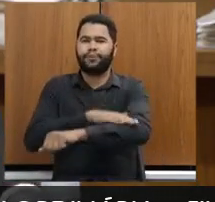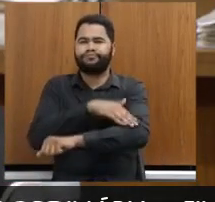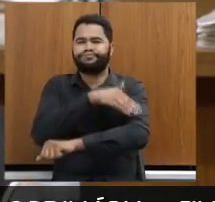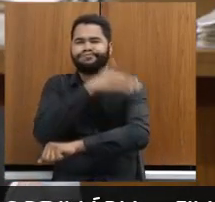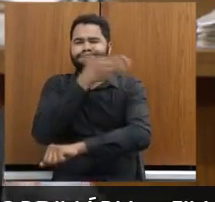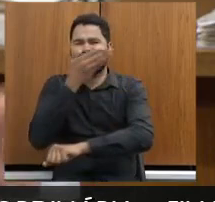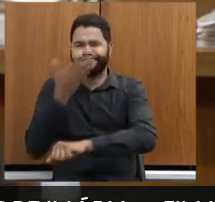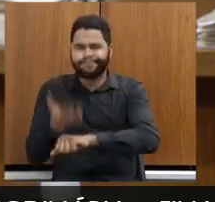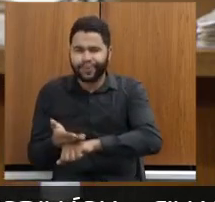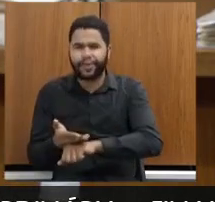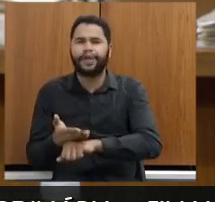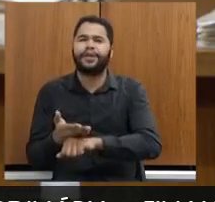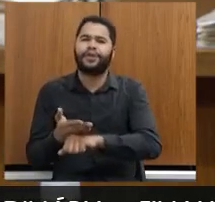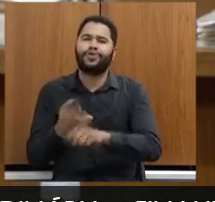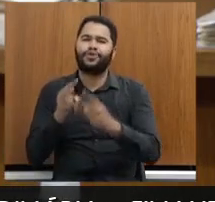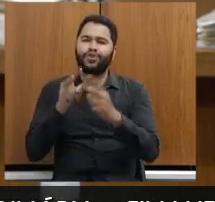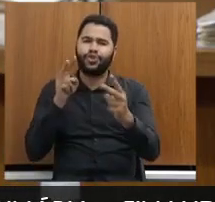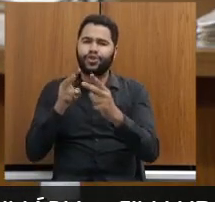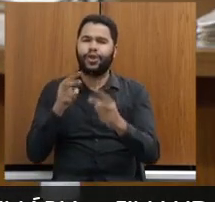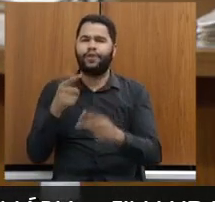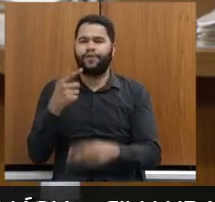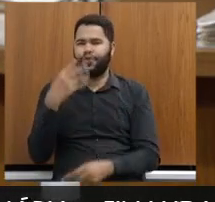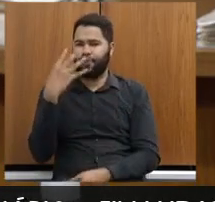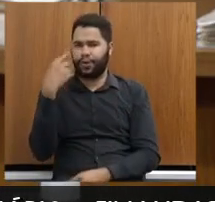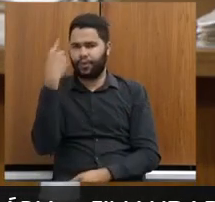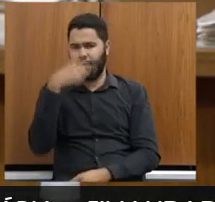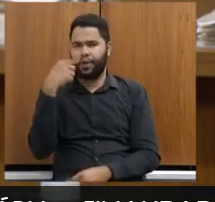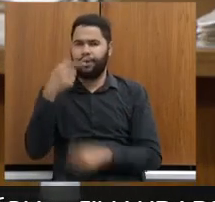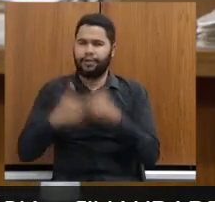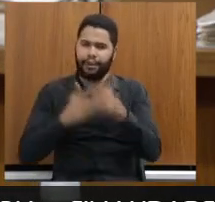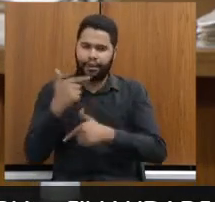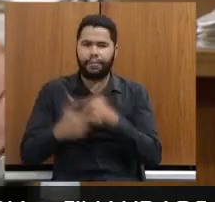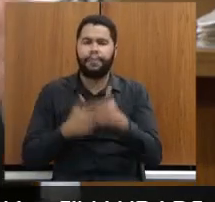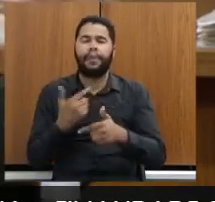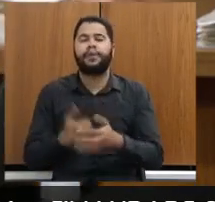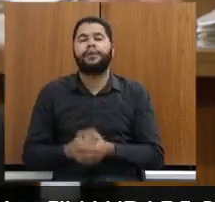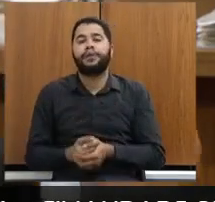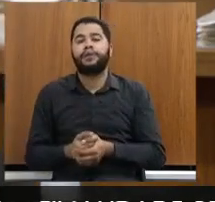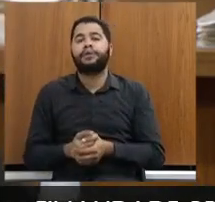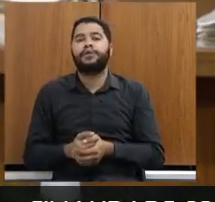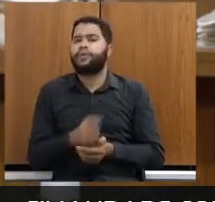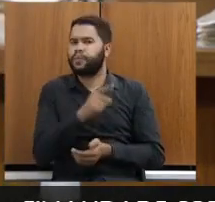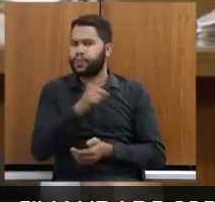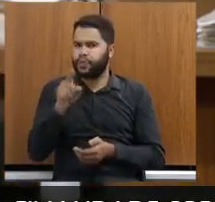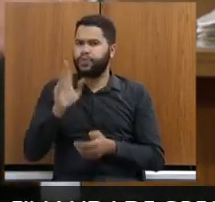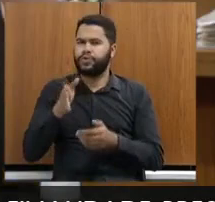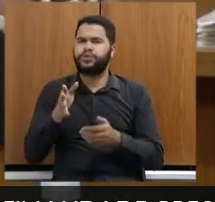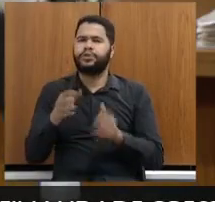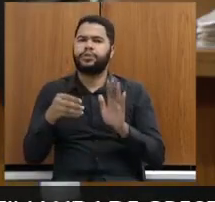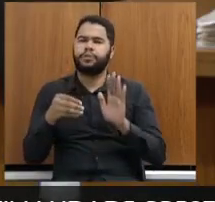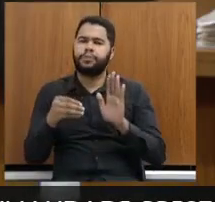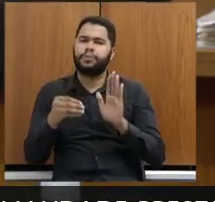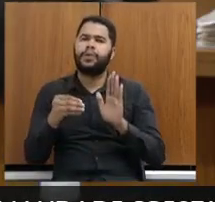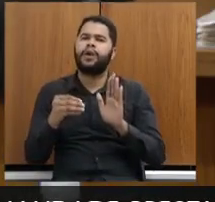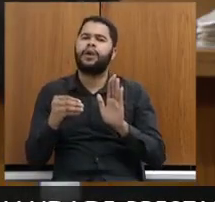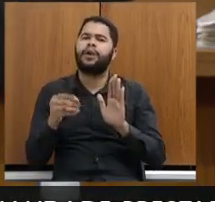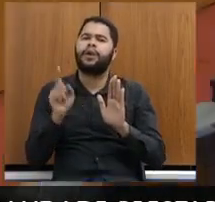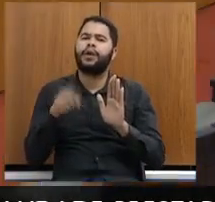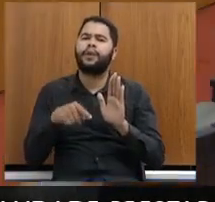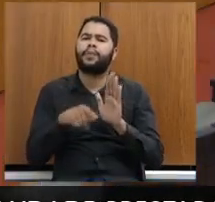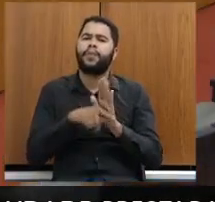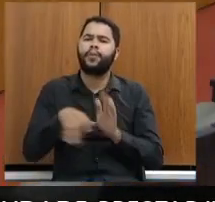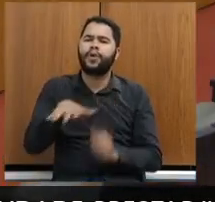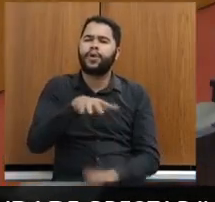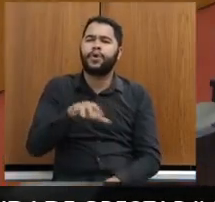não é importante é que destacar Deputado sargento Rodrigues um show até fez uma colocação ali por aquela região de